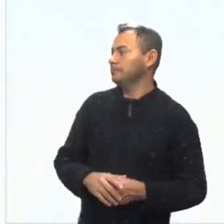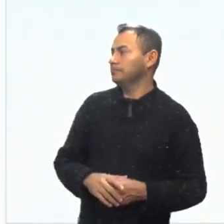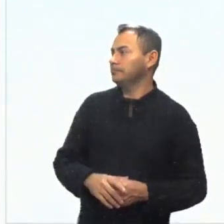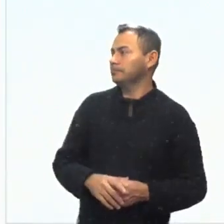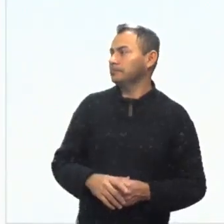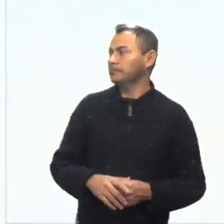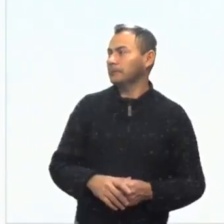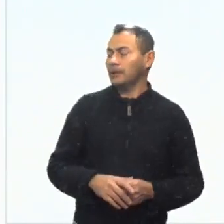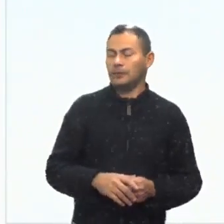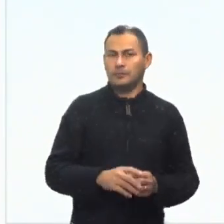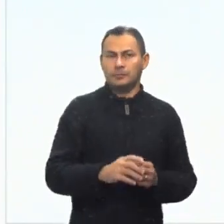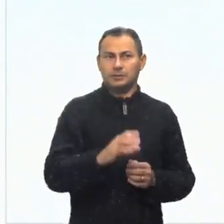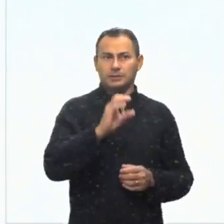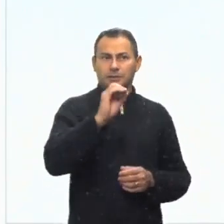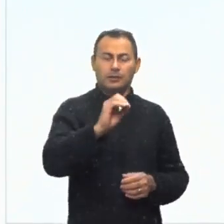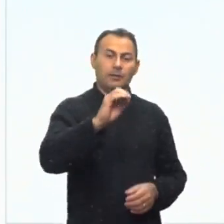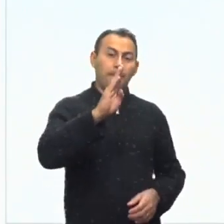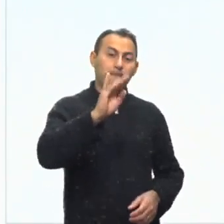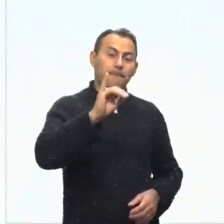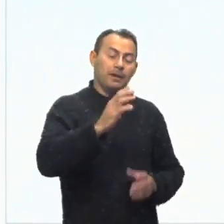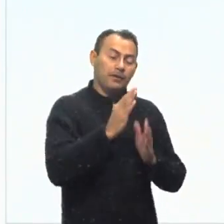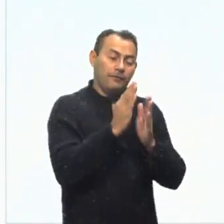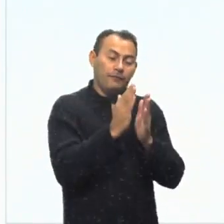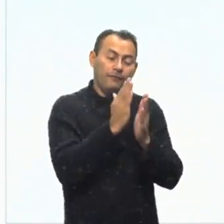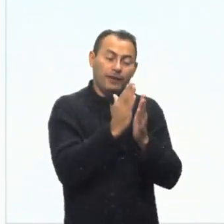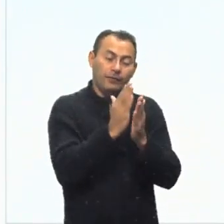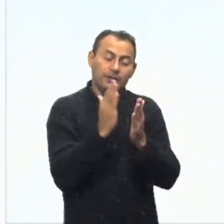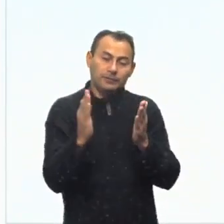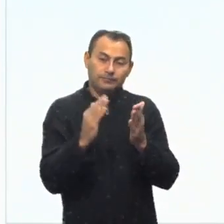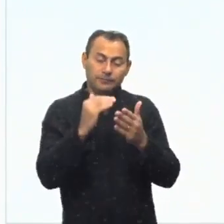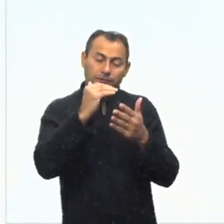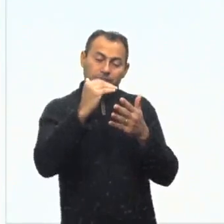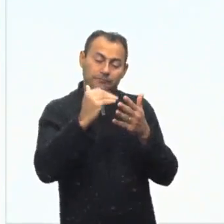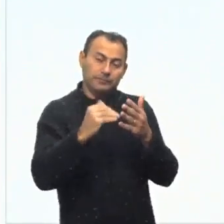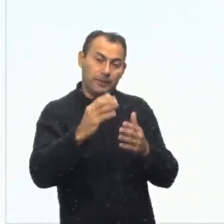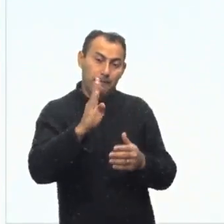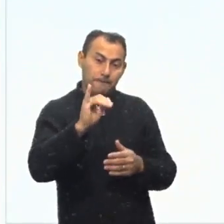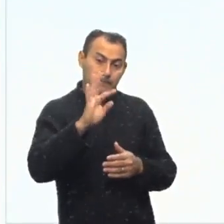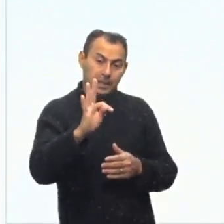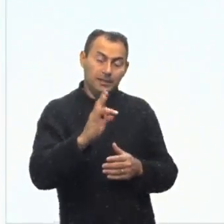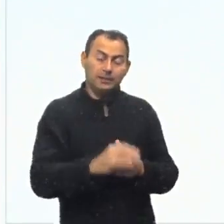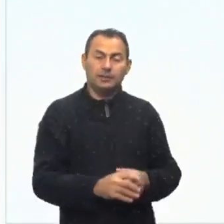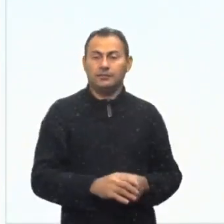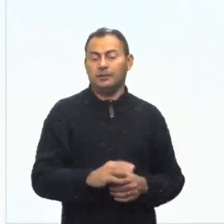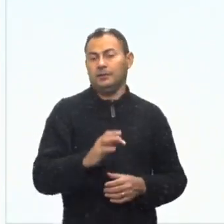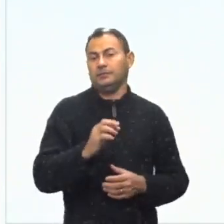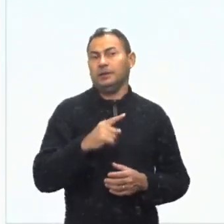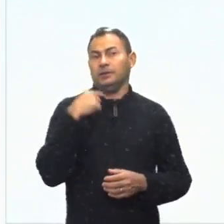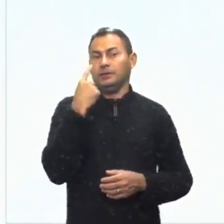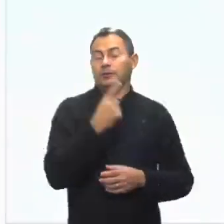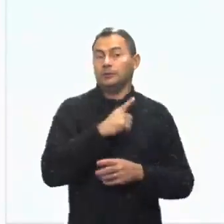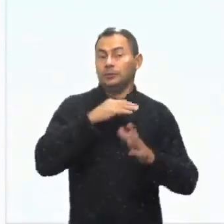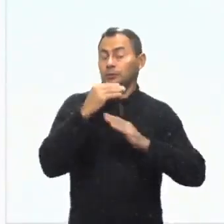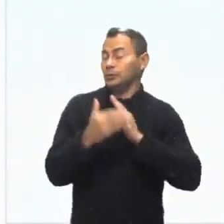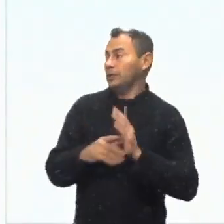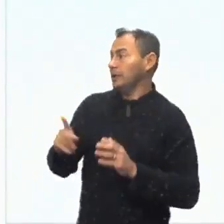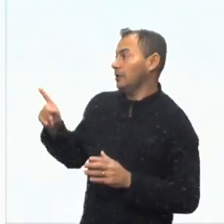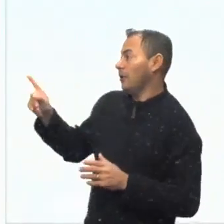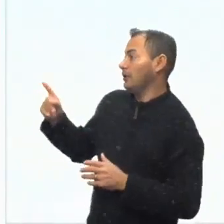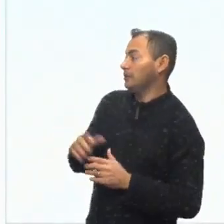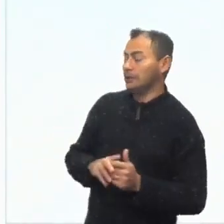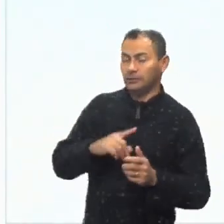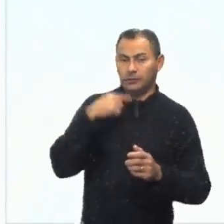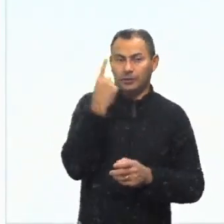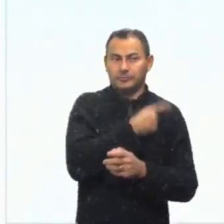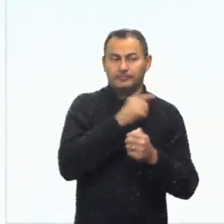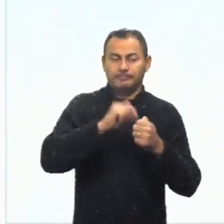Aqui a sequência de bits, igual a gente está definindo. Aqui você observa que tudo que tem nessa figura é o que a gente está fazendo. Então, a teoria está